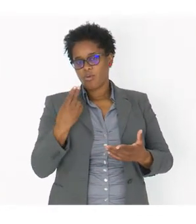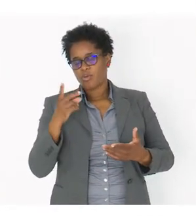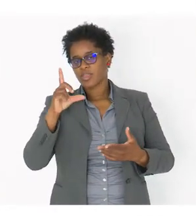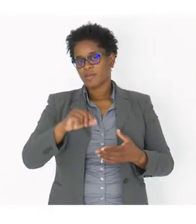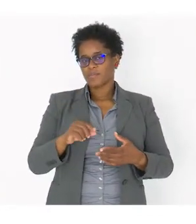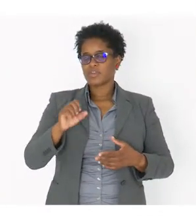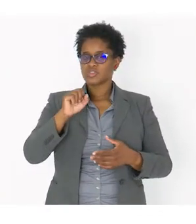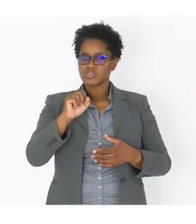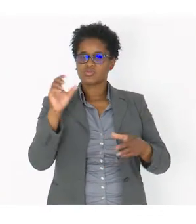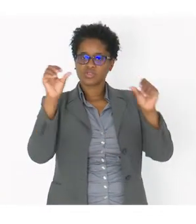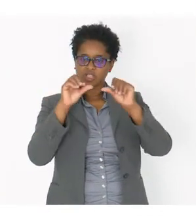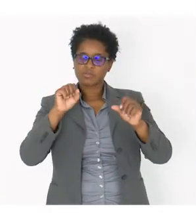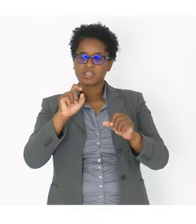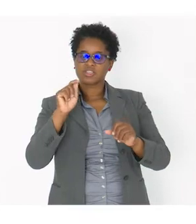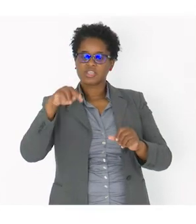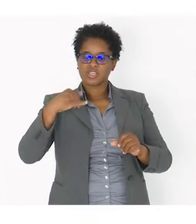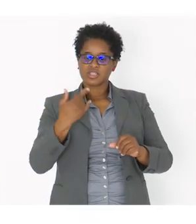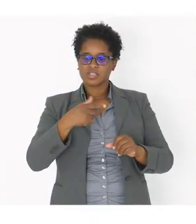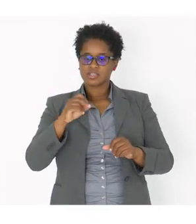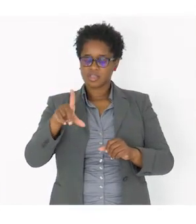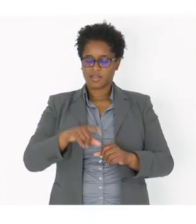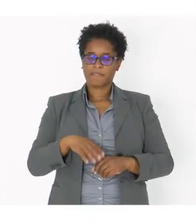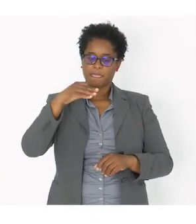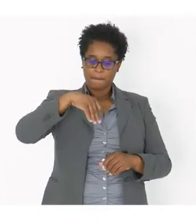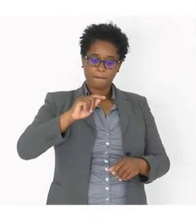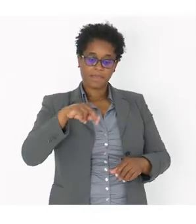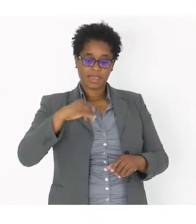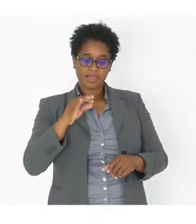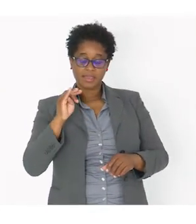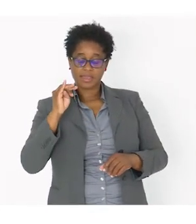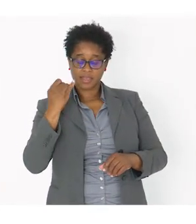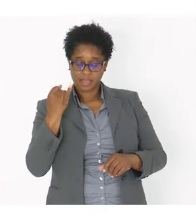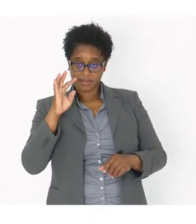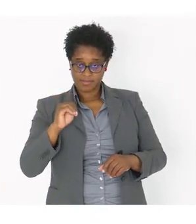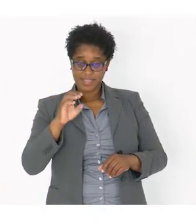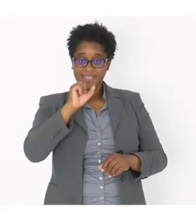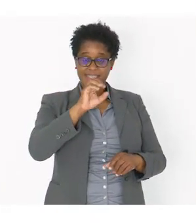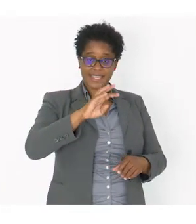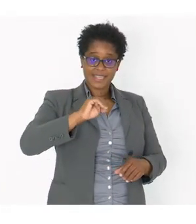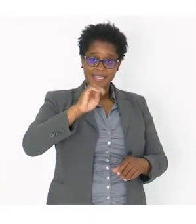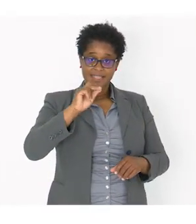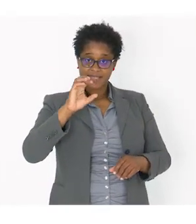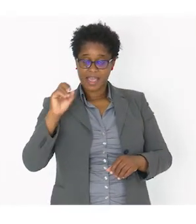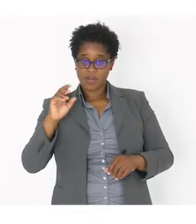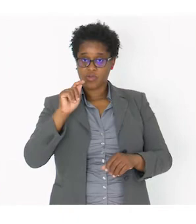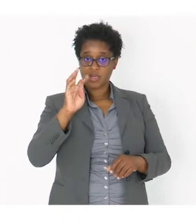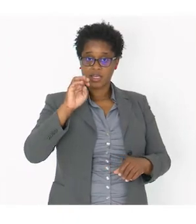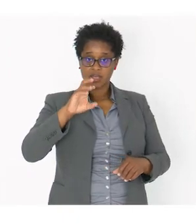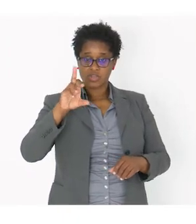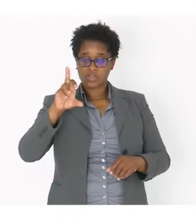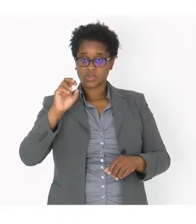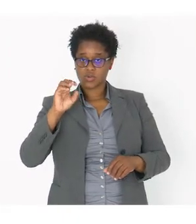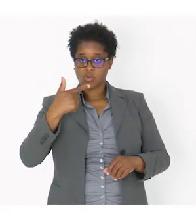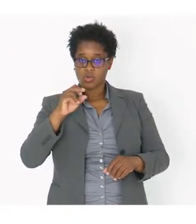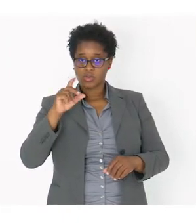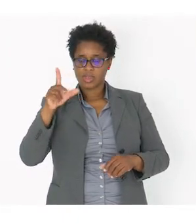sistema genital. O pênis e o saco escrotal fazem parte dos órgãos